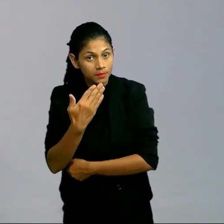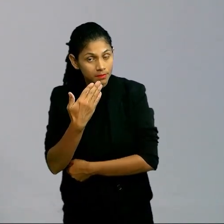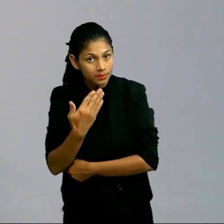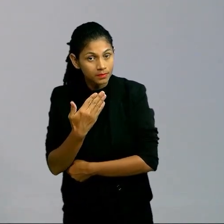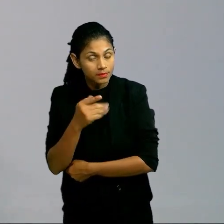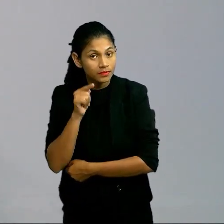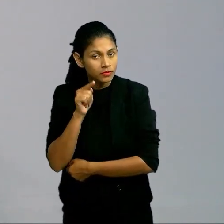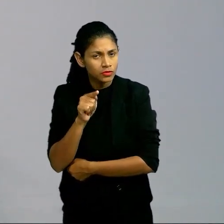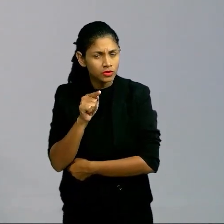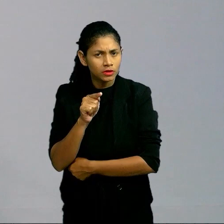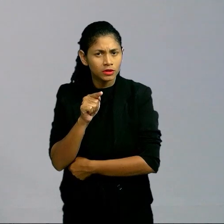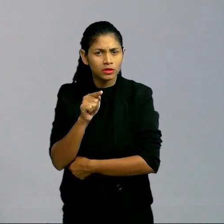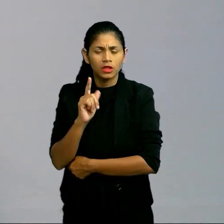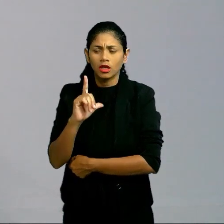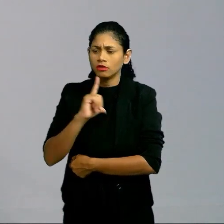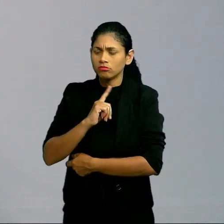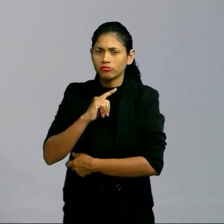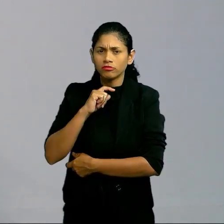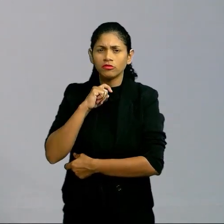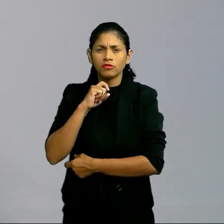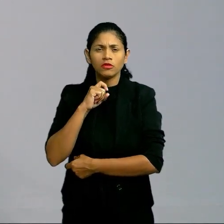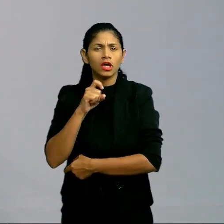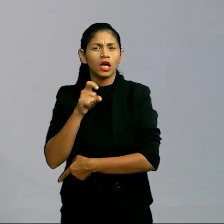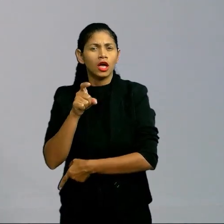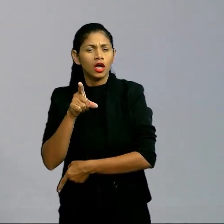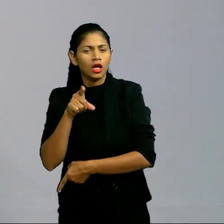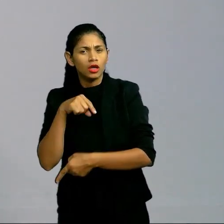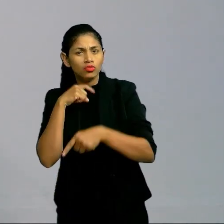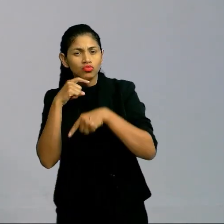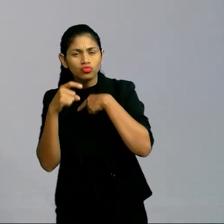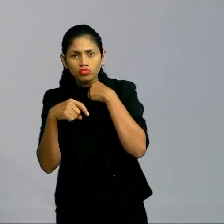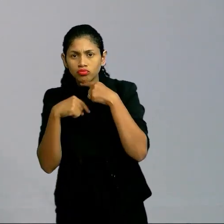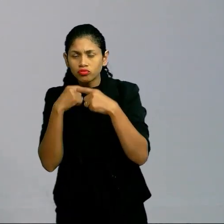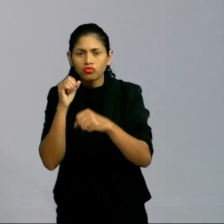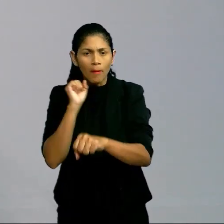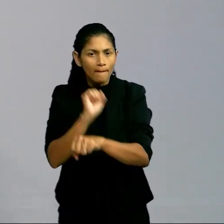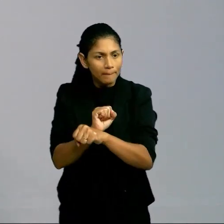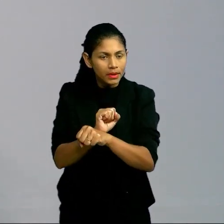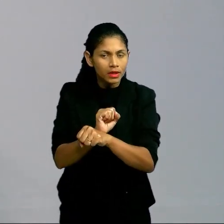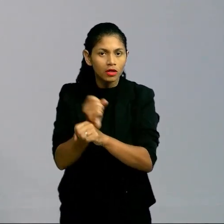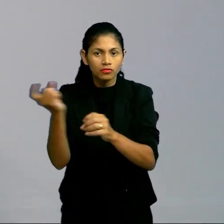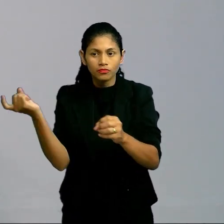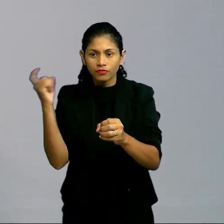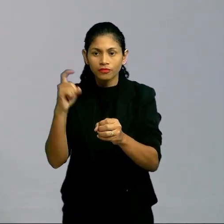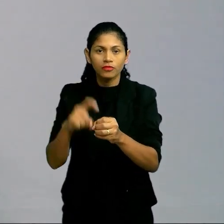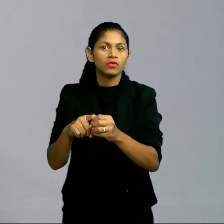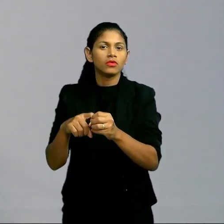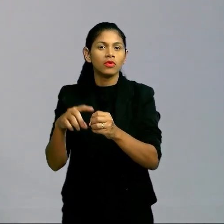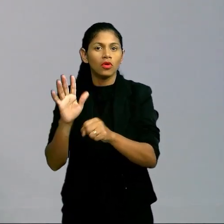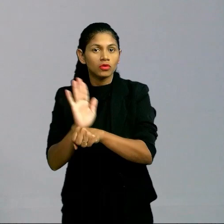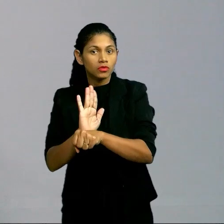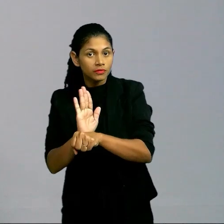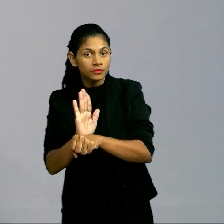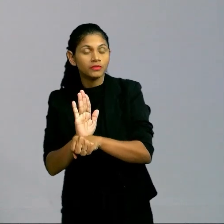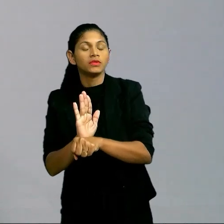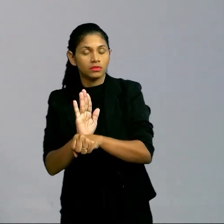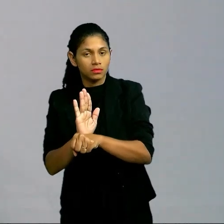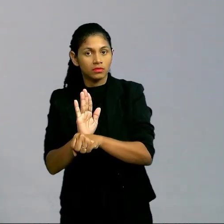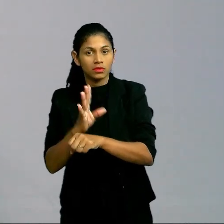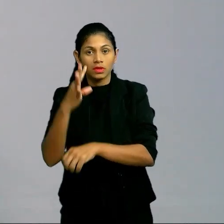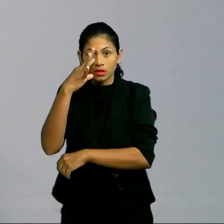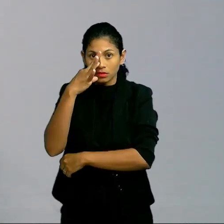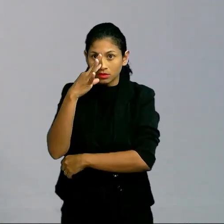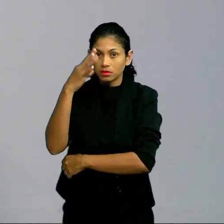dúvida, pause e volte um pouquinho o vídeo para que você não perca nenhum detalhe dessa aula, tá bom? Mas sem perca de